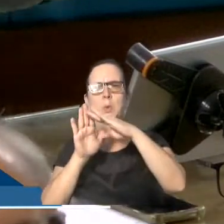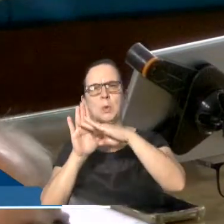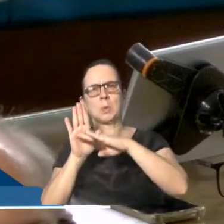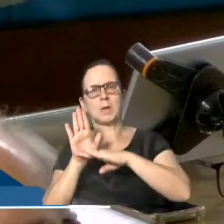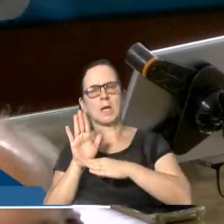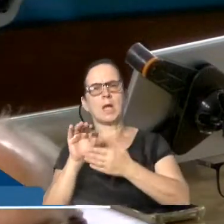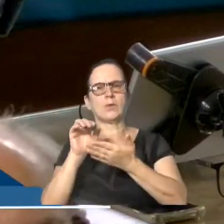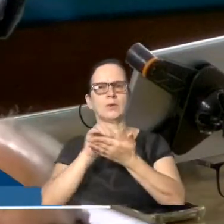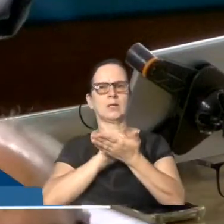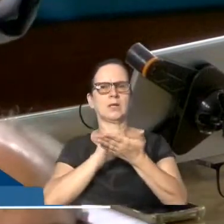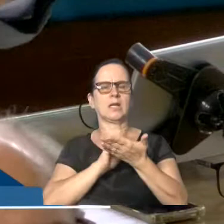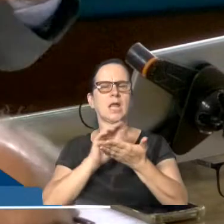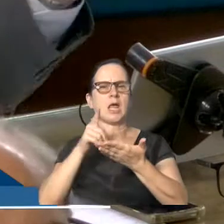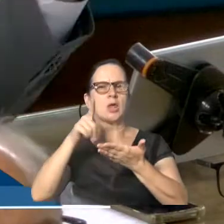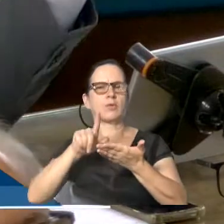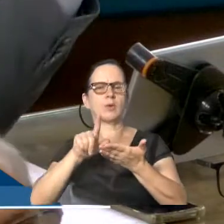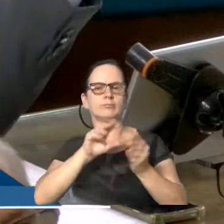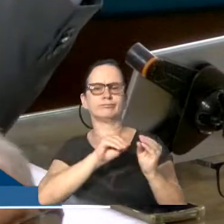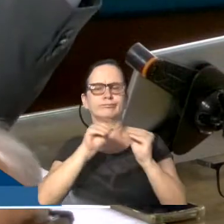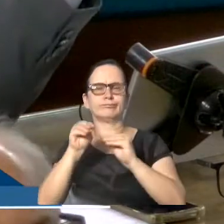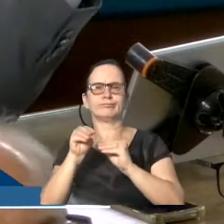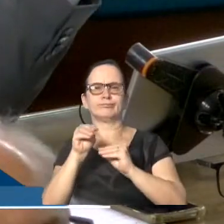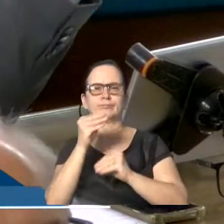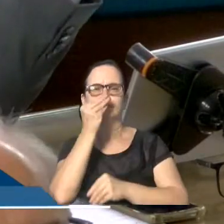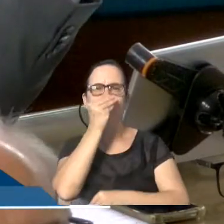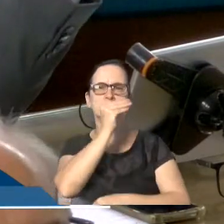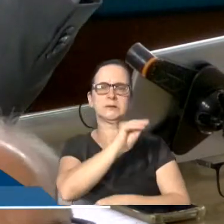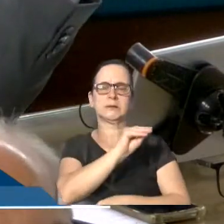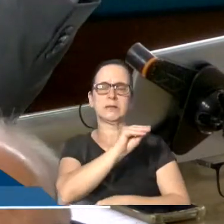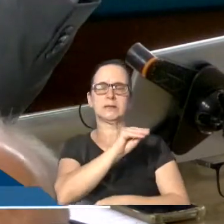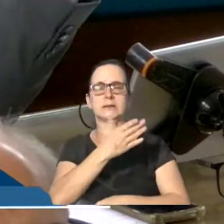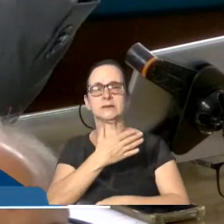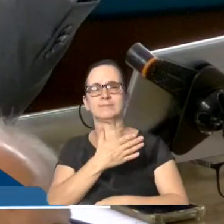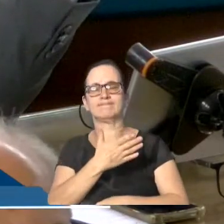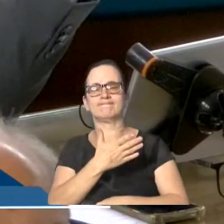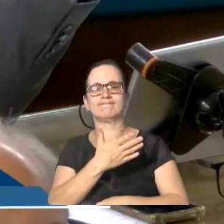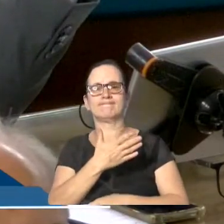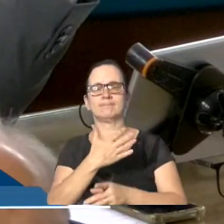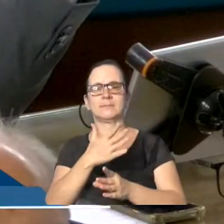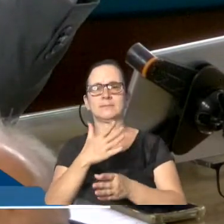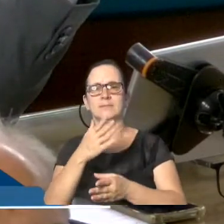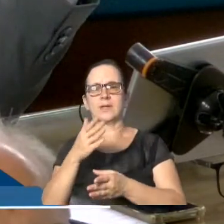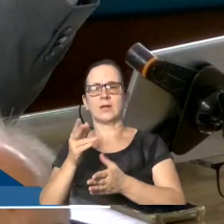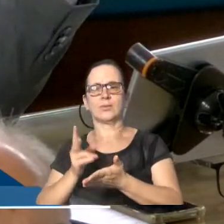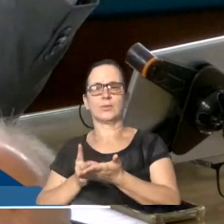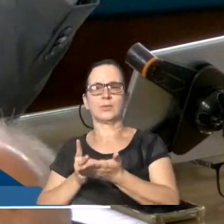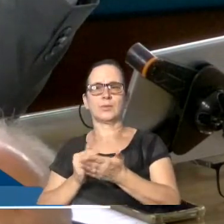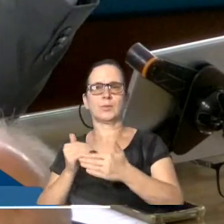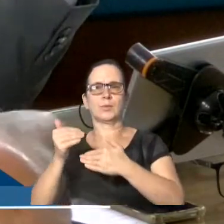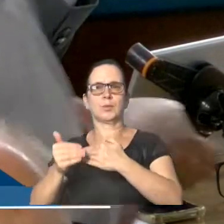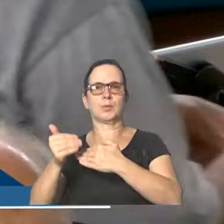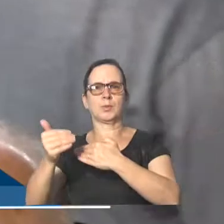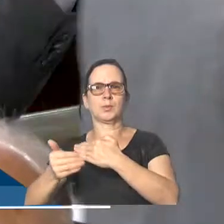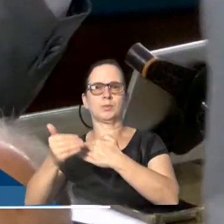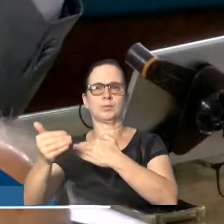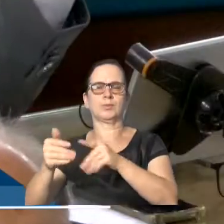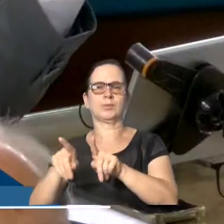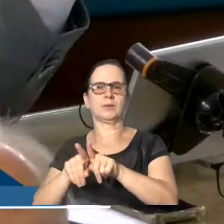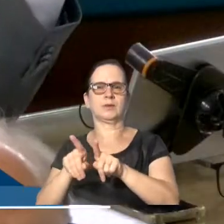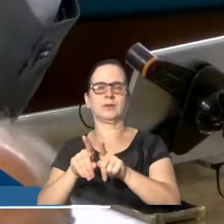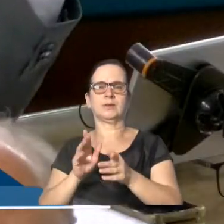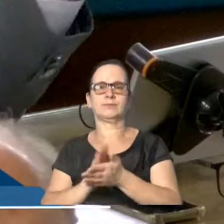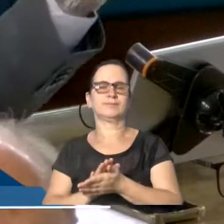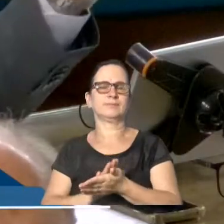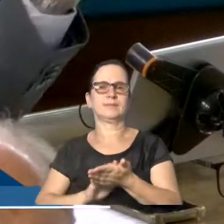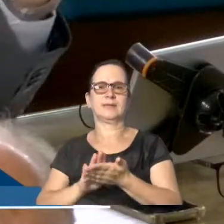secretário é levado para resolver outro problema e esquece aquele outro e nunca mais resolve, não volta atrás para se resolver. As coisas realmente parece que não tem meio,